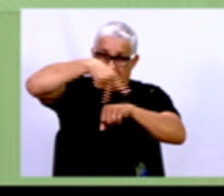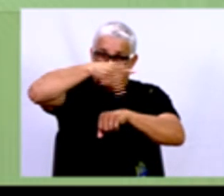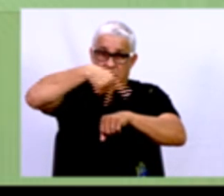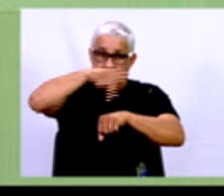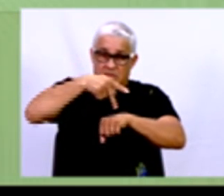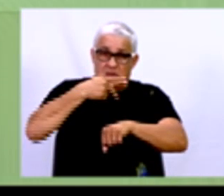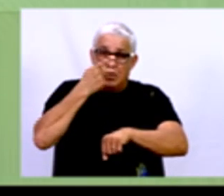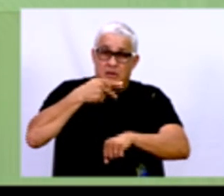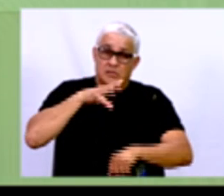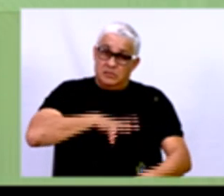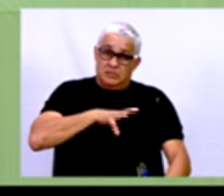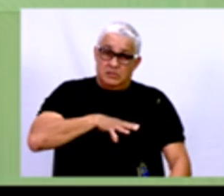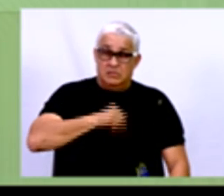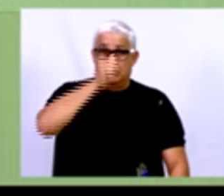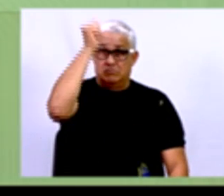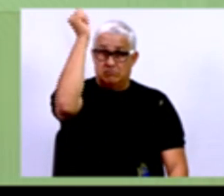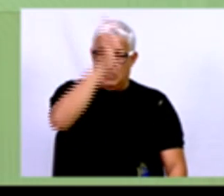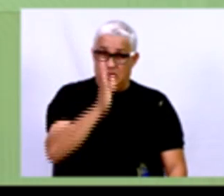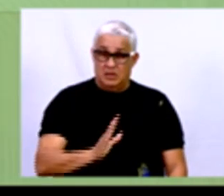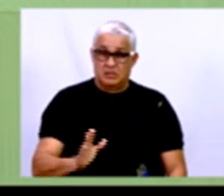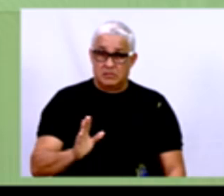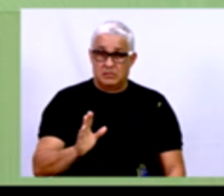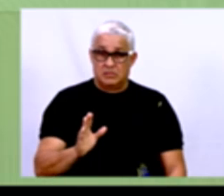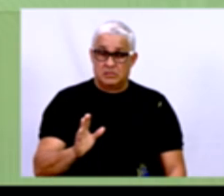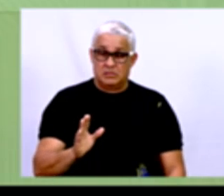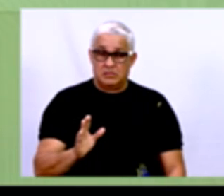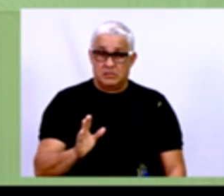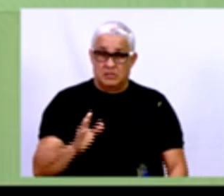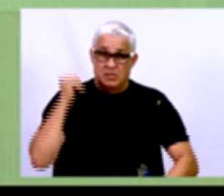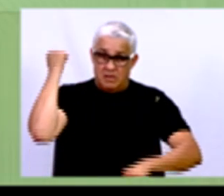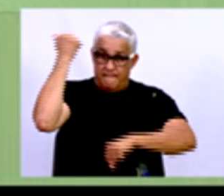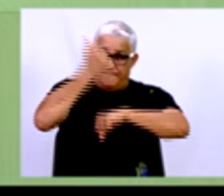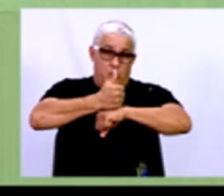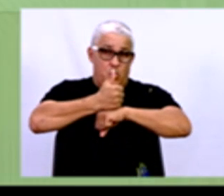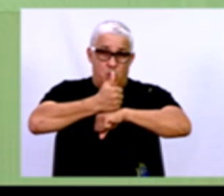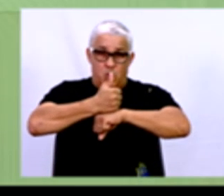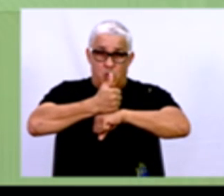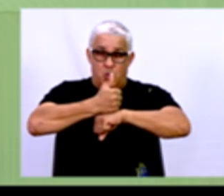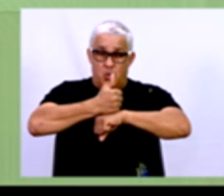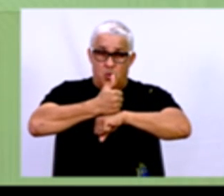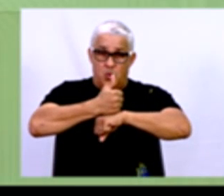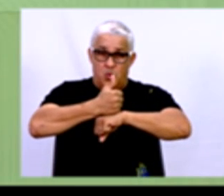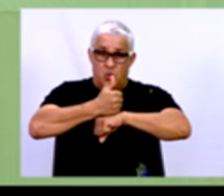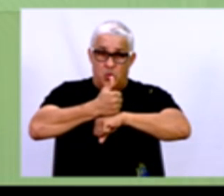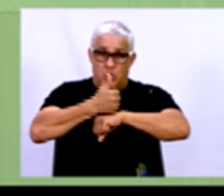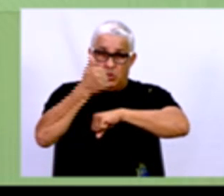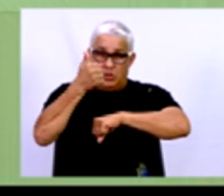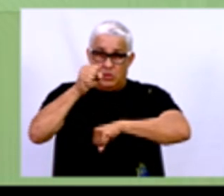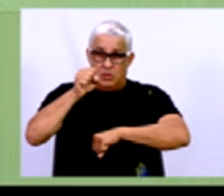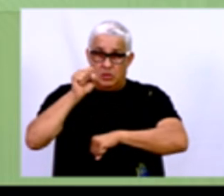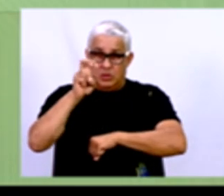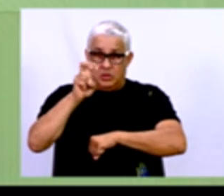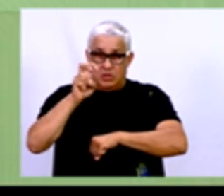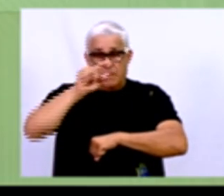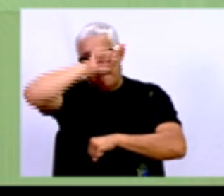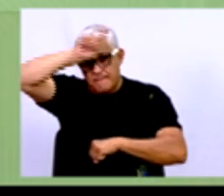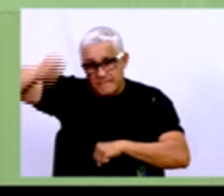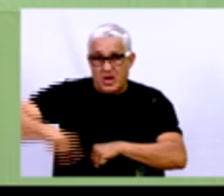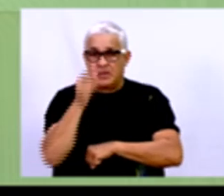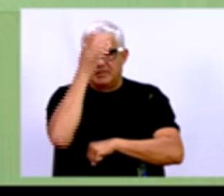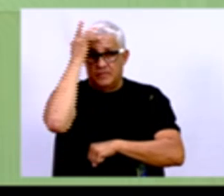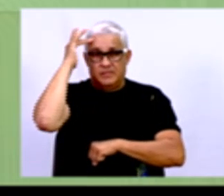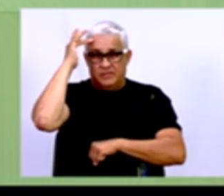oficial, sendo que o Brasil, ó, é responsável pela maioria, que somos cerca de 185 milhões de